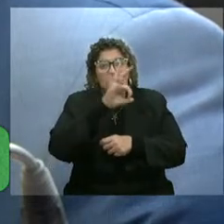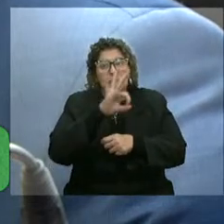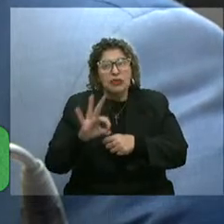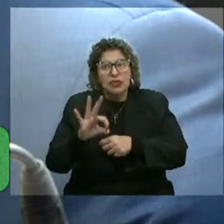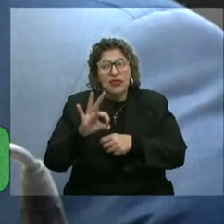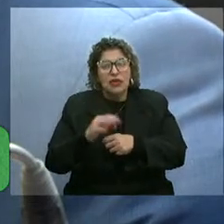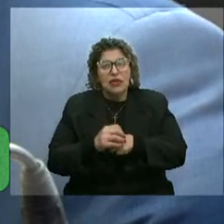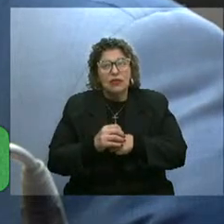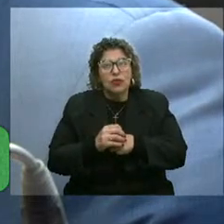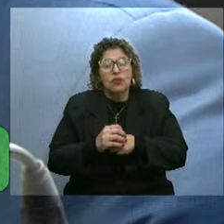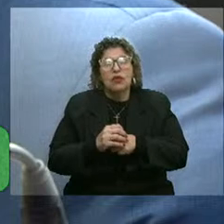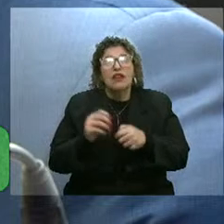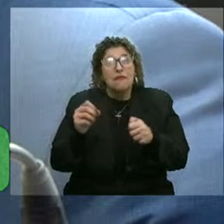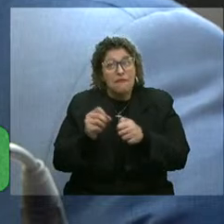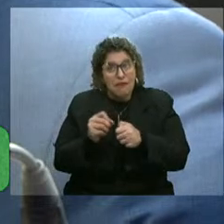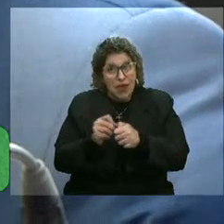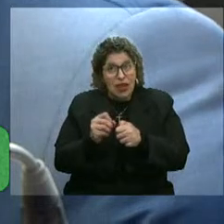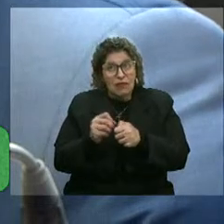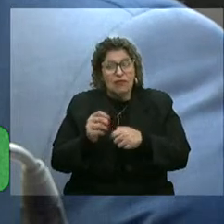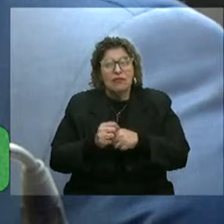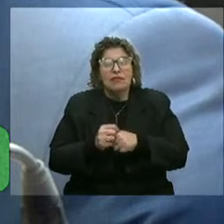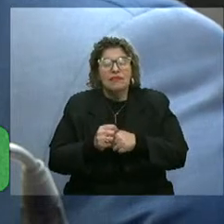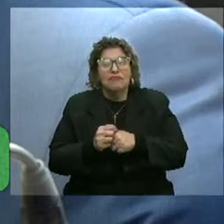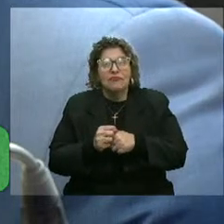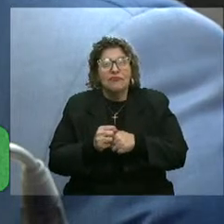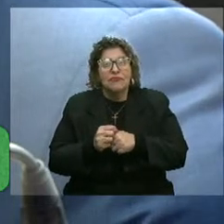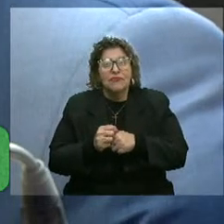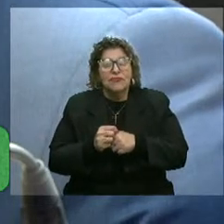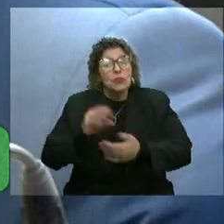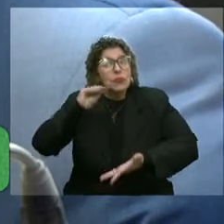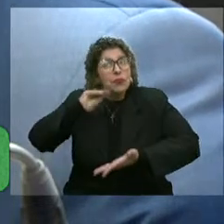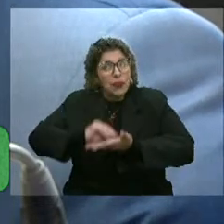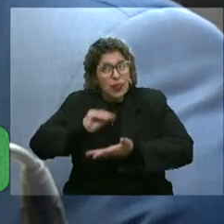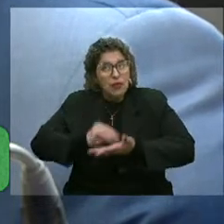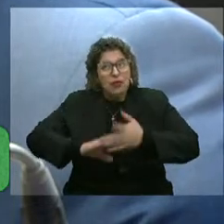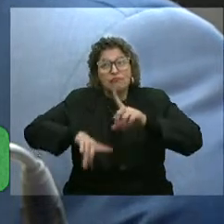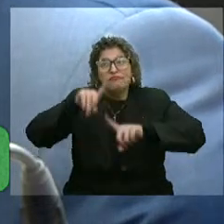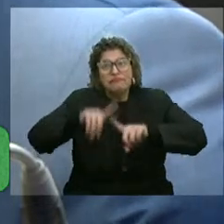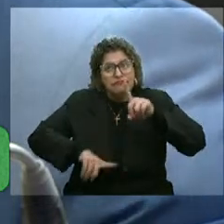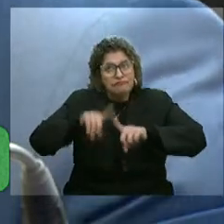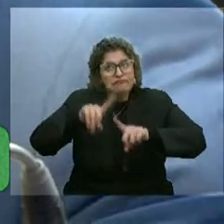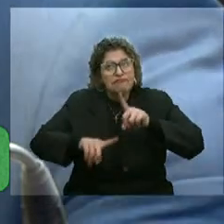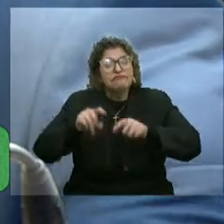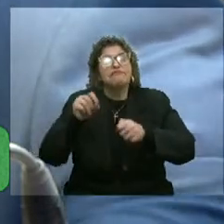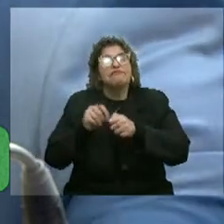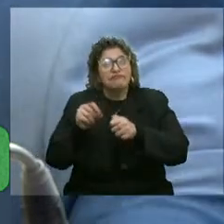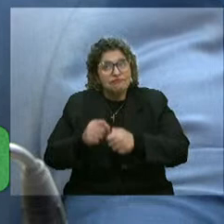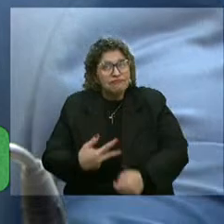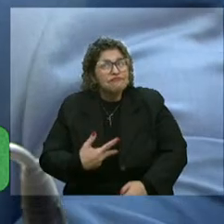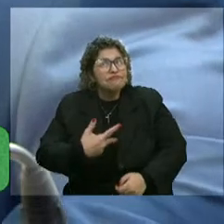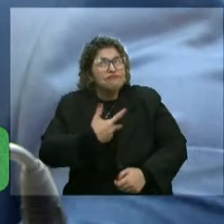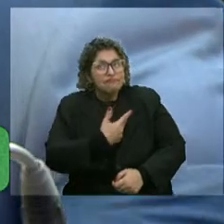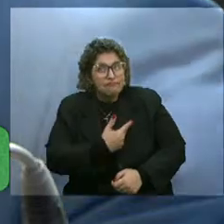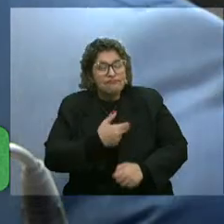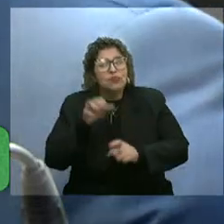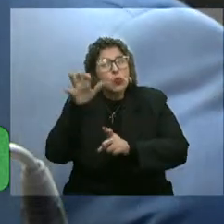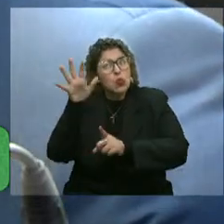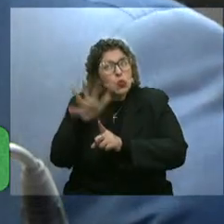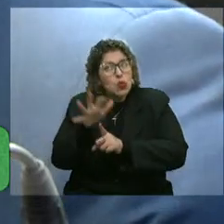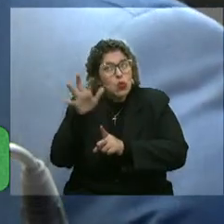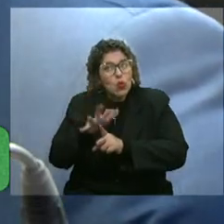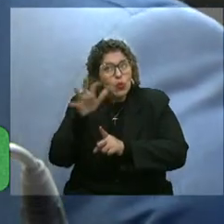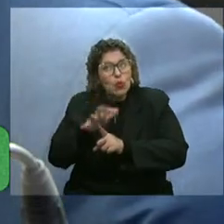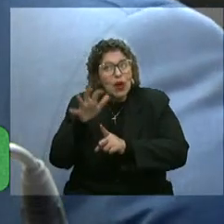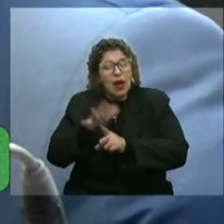52% das unidades que realizam o procedimento registraram também falta de materiais para cirurgia, no que mostra também o quanto que o impacto